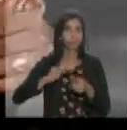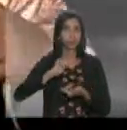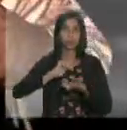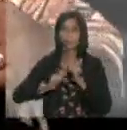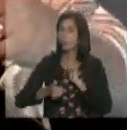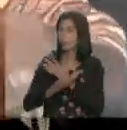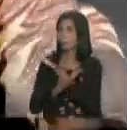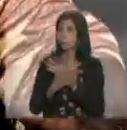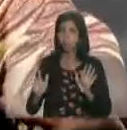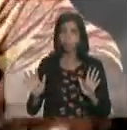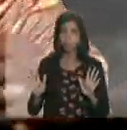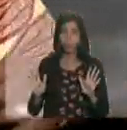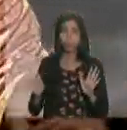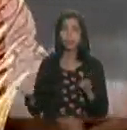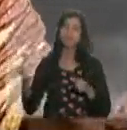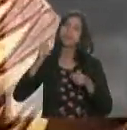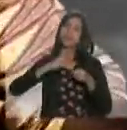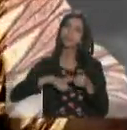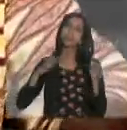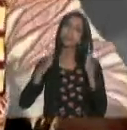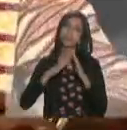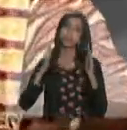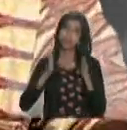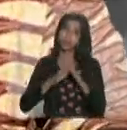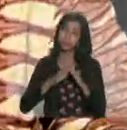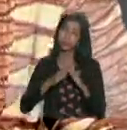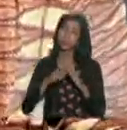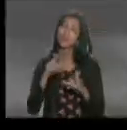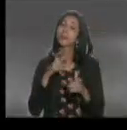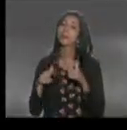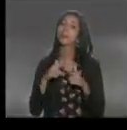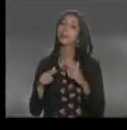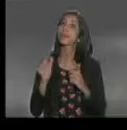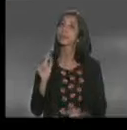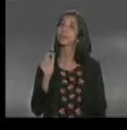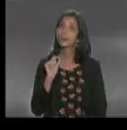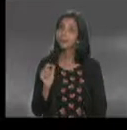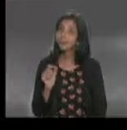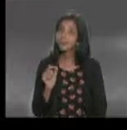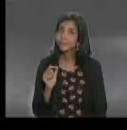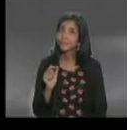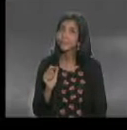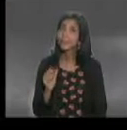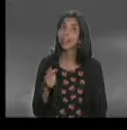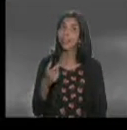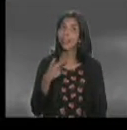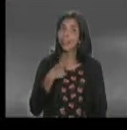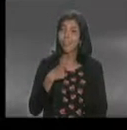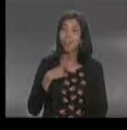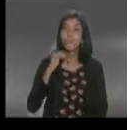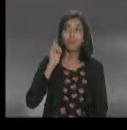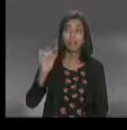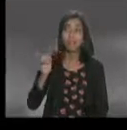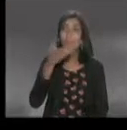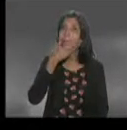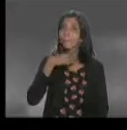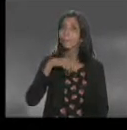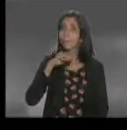futebol. Fui embora para casa e aí foi o problema, né? Vou fazer o quê? Eu vou contar pro meu